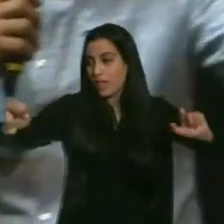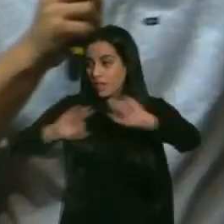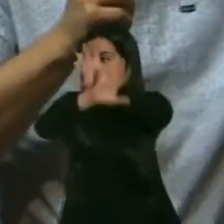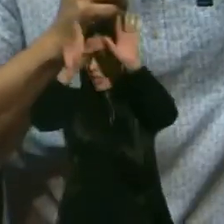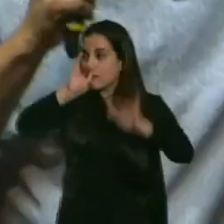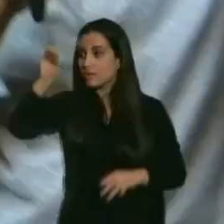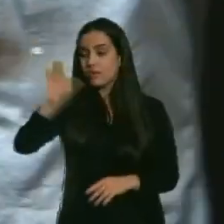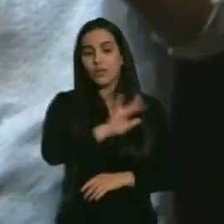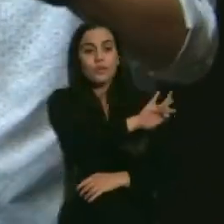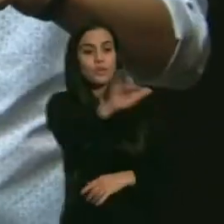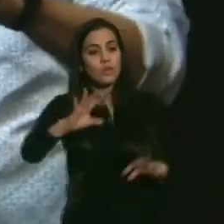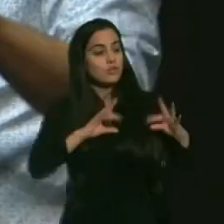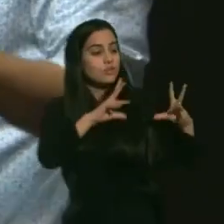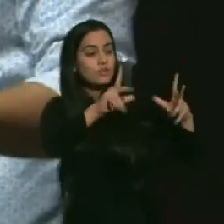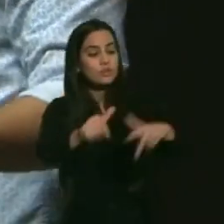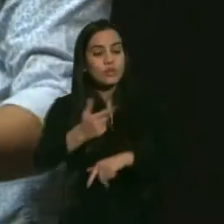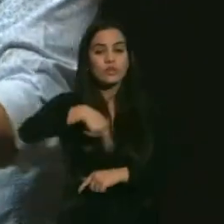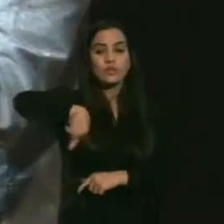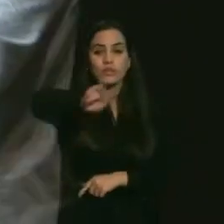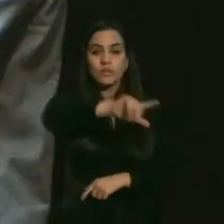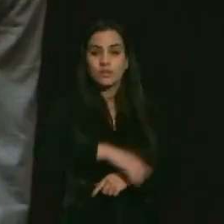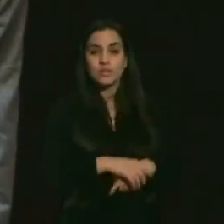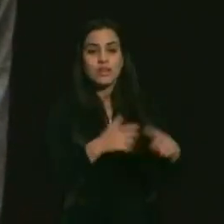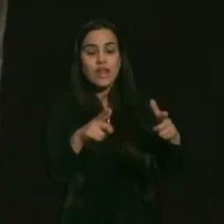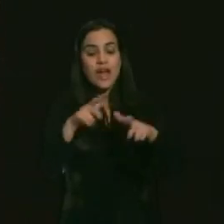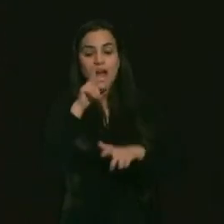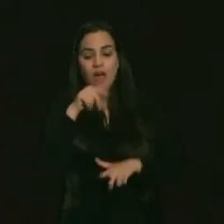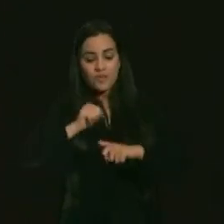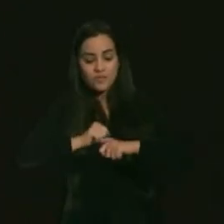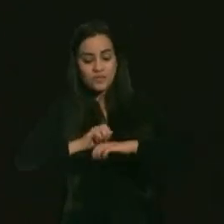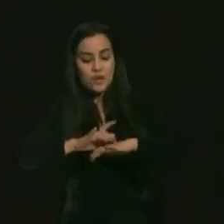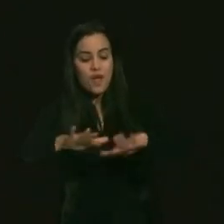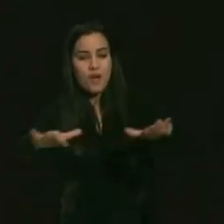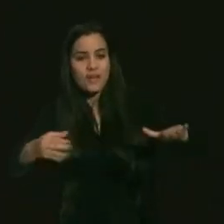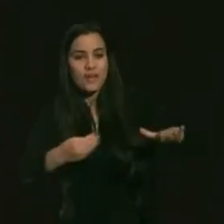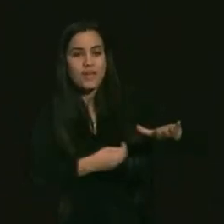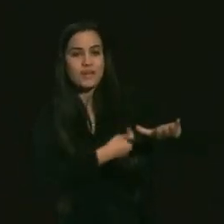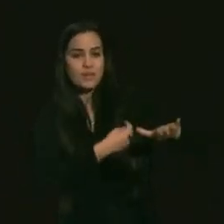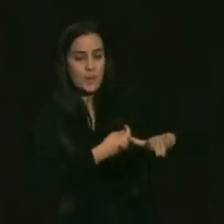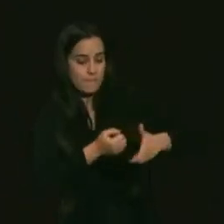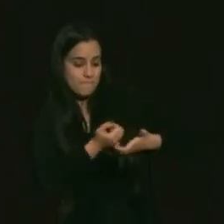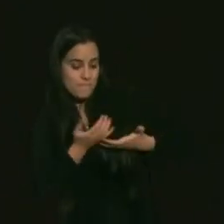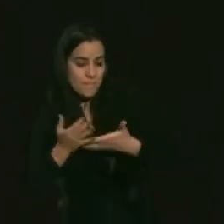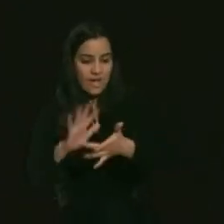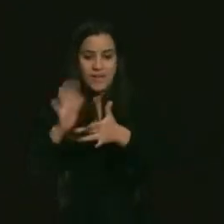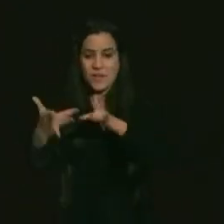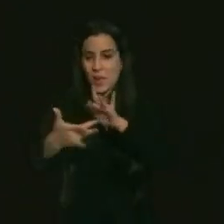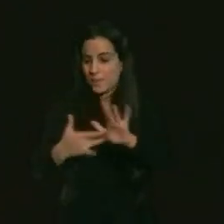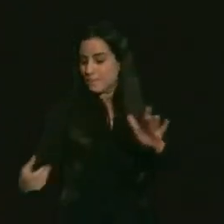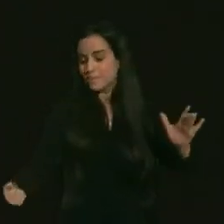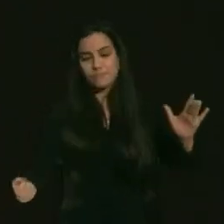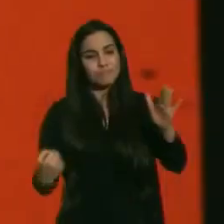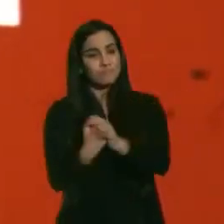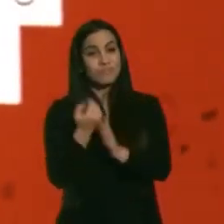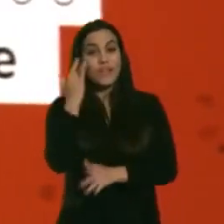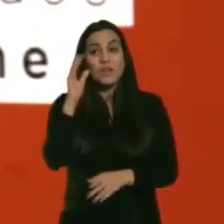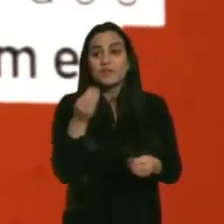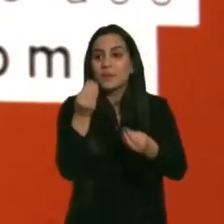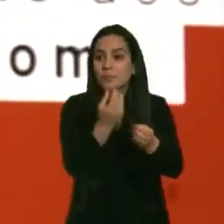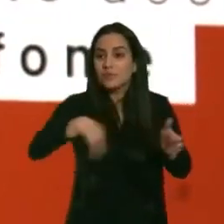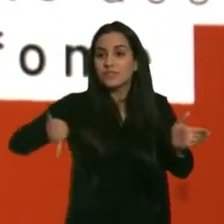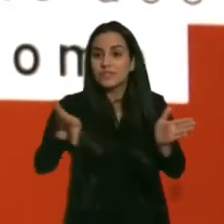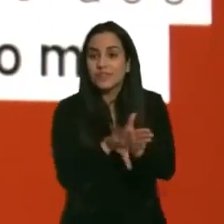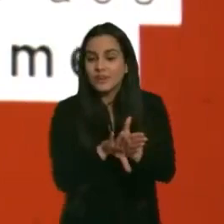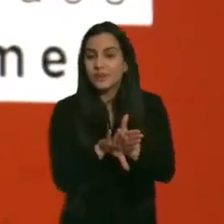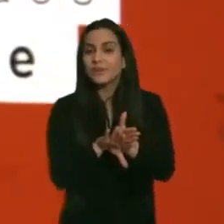tocando tudo e todos. Aonde esse rio passa, a vida em abundância. Eu não sei como você chegou neste